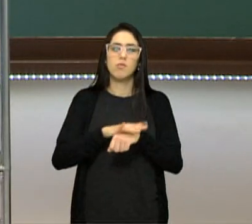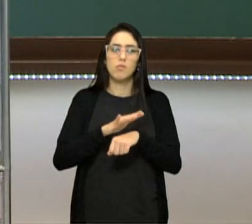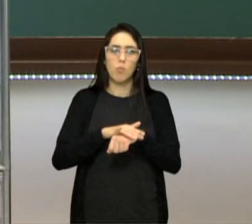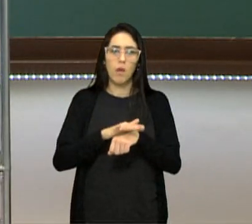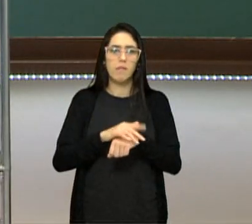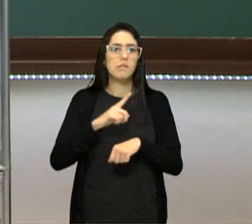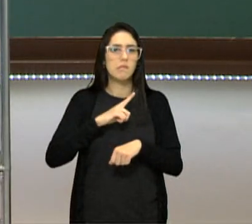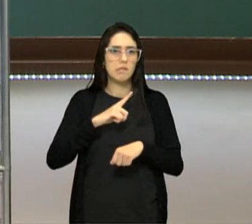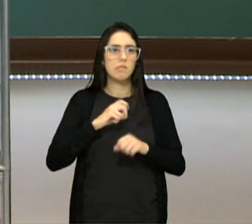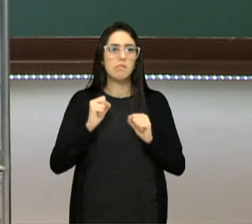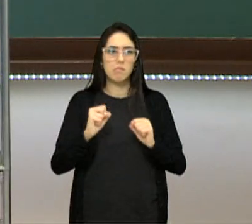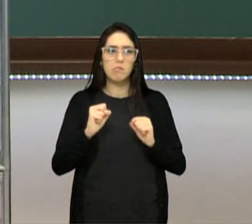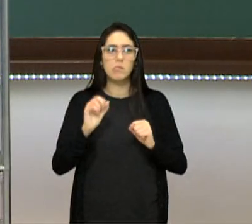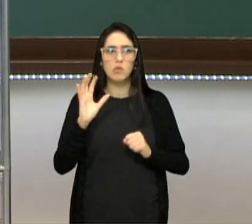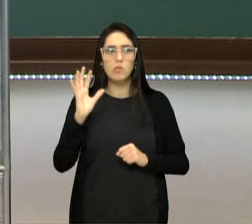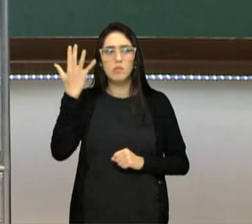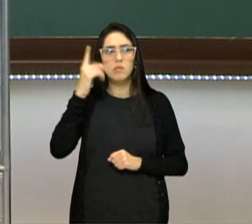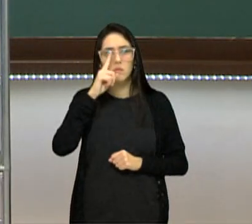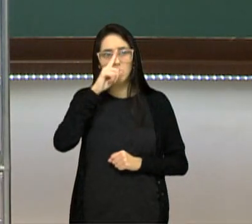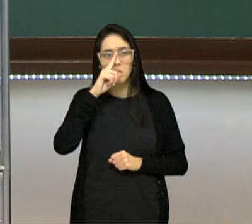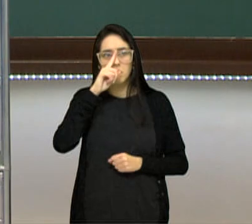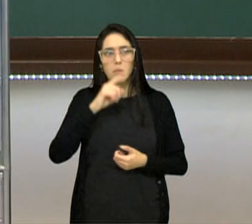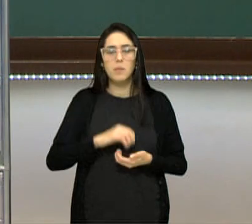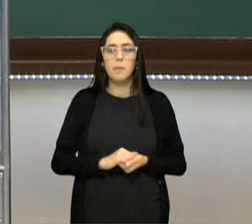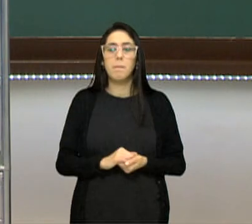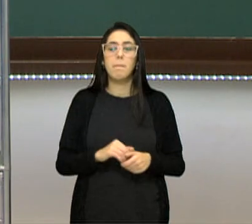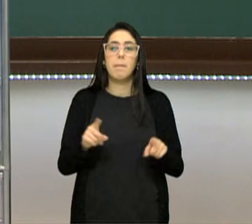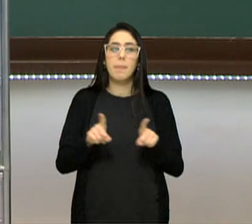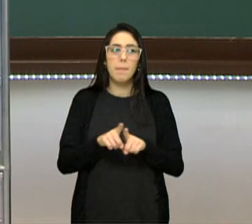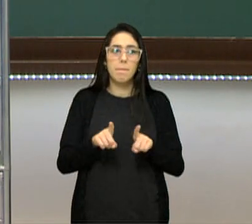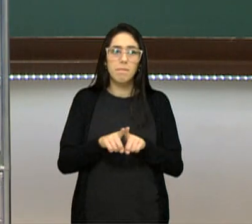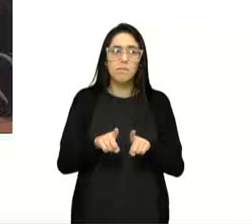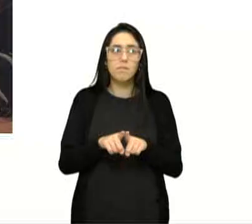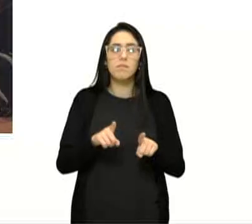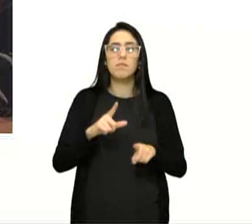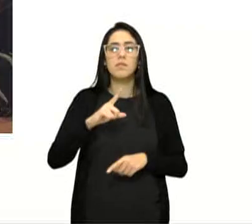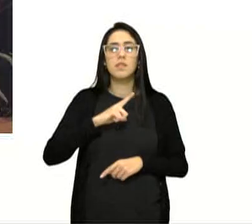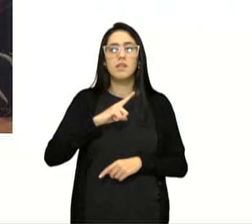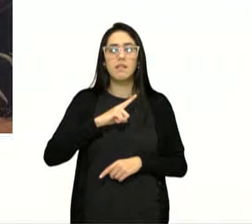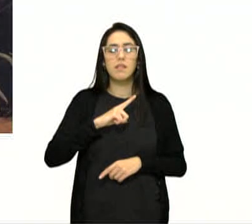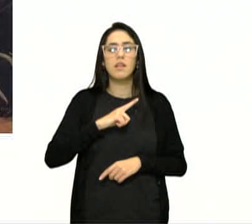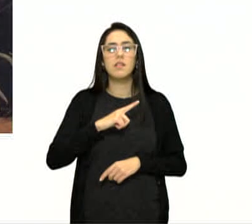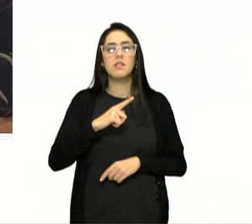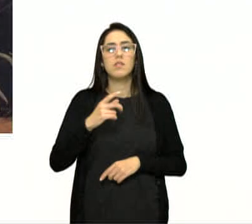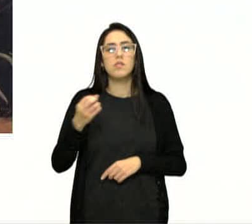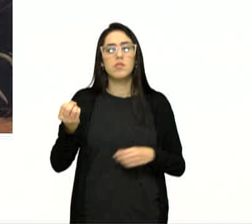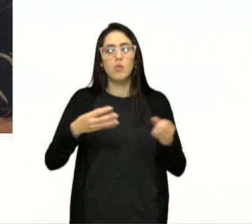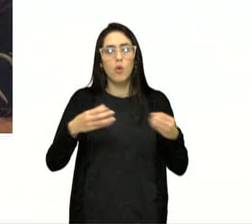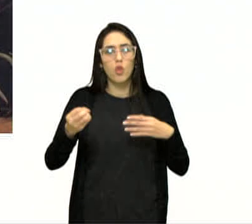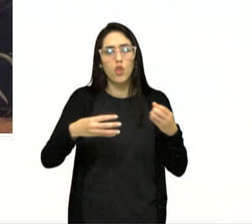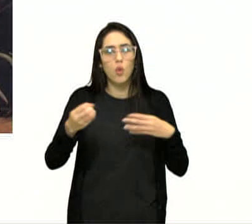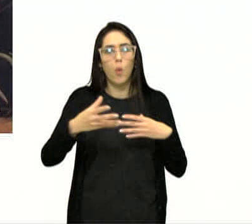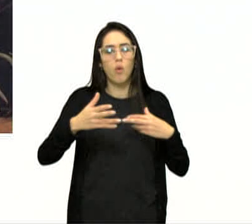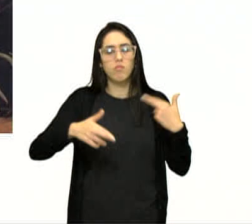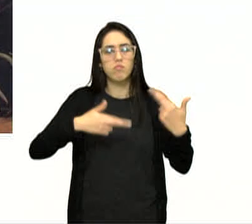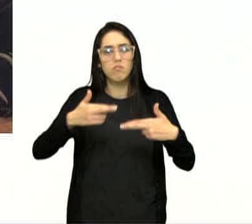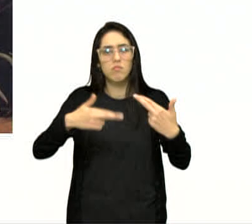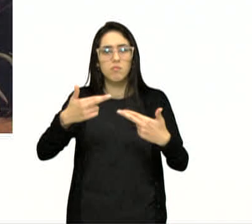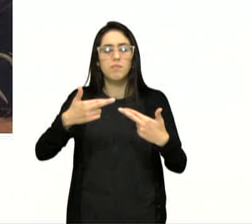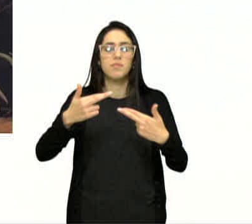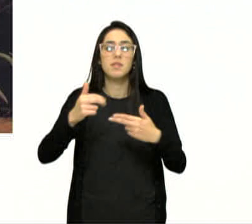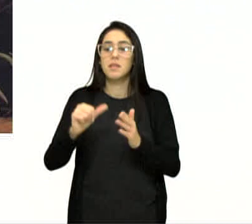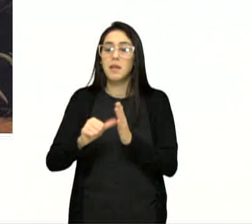esquistossomose, tá? Dentro do ciclo dela, existe a partenogênese formando indivíduos por pedogênese a partir da